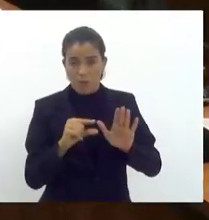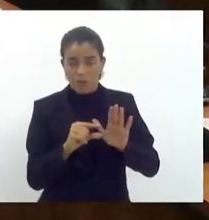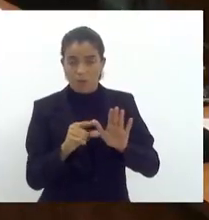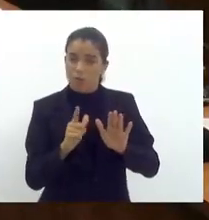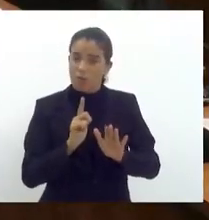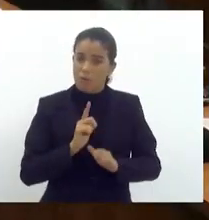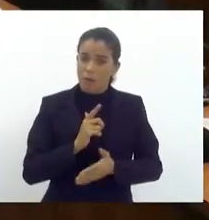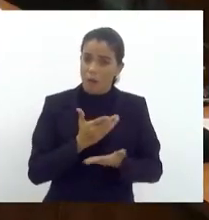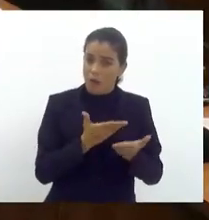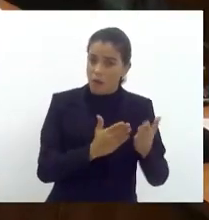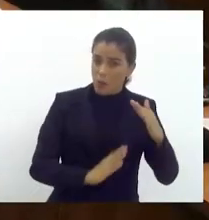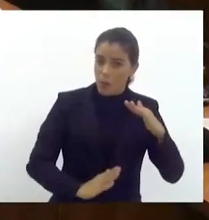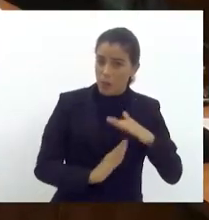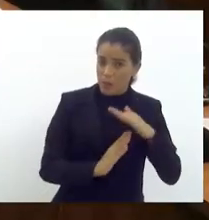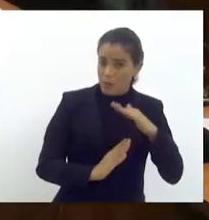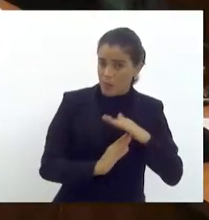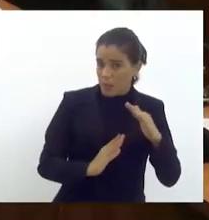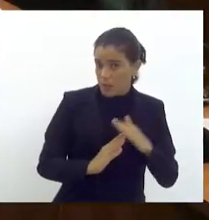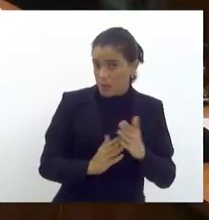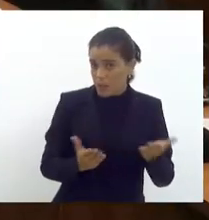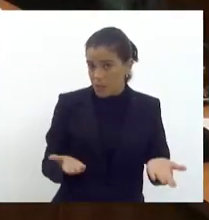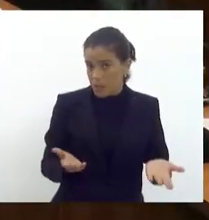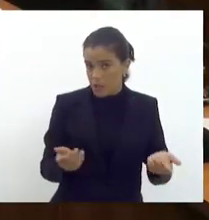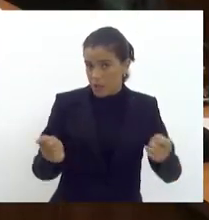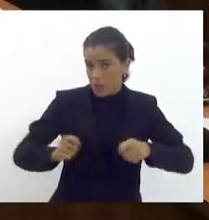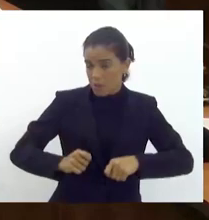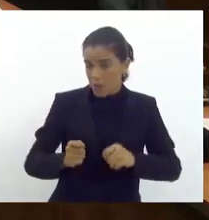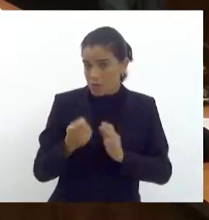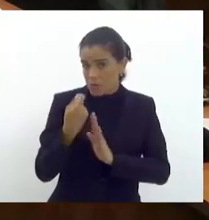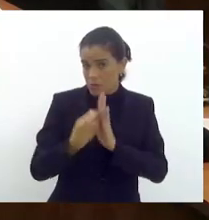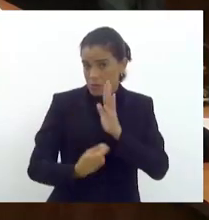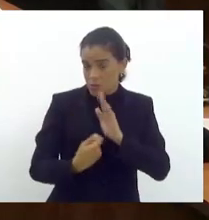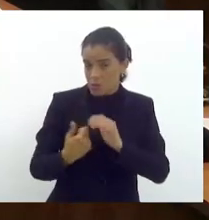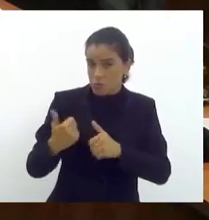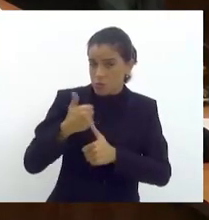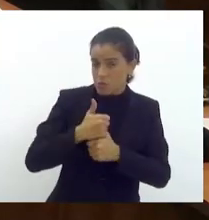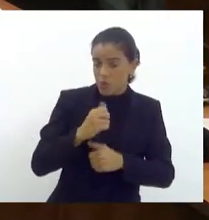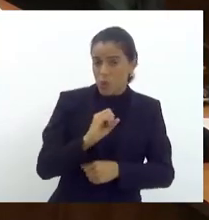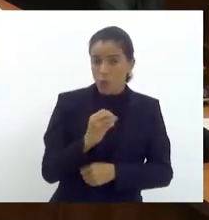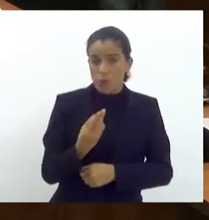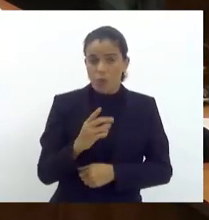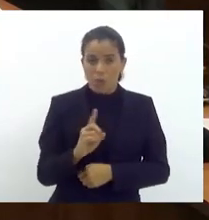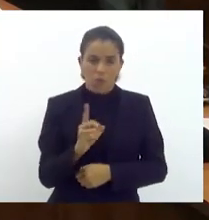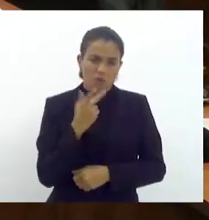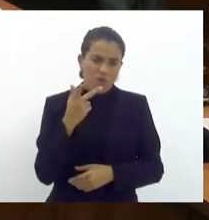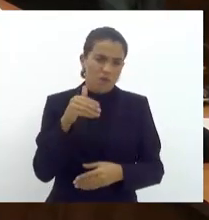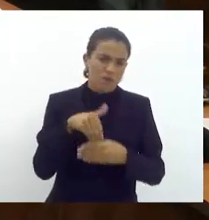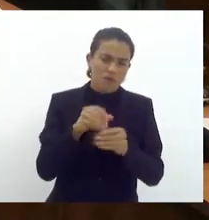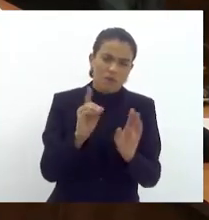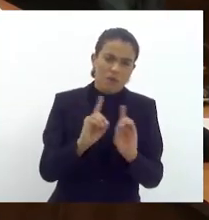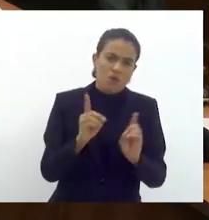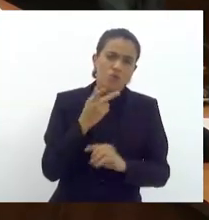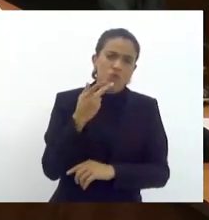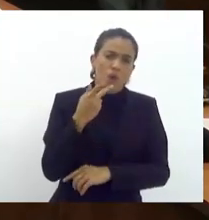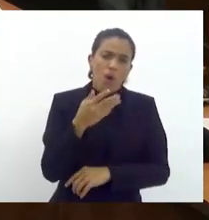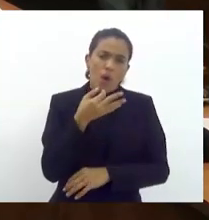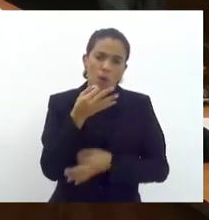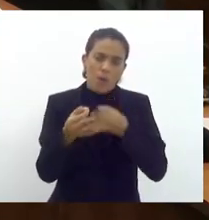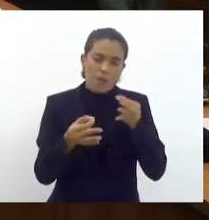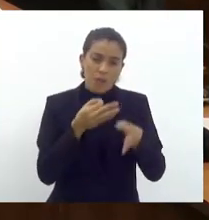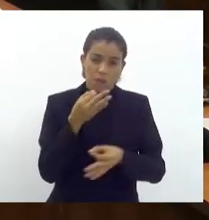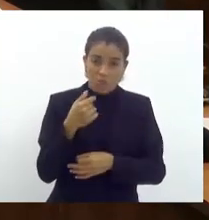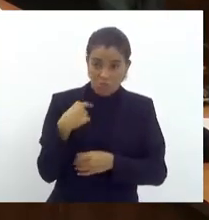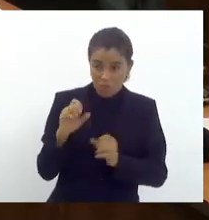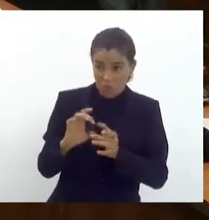no limite do que poderia ser substitutivo não eu não tô fazendo voto só tô fazendo a observar